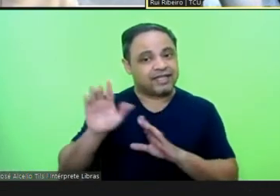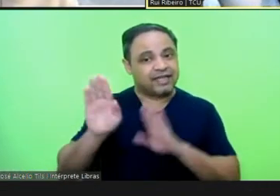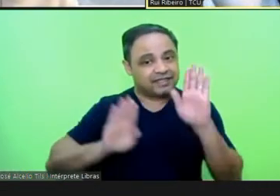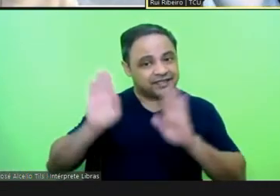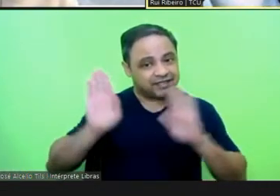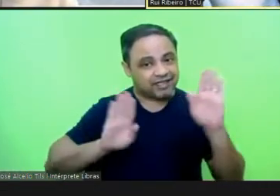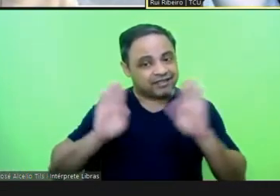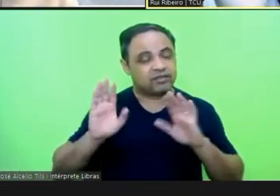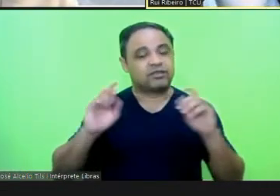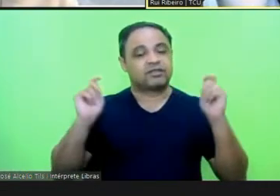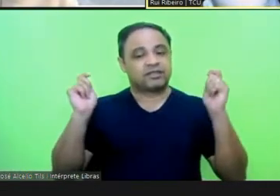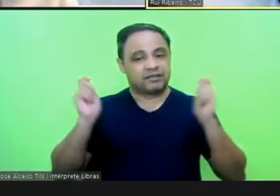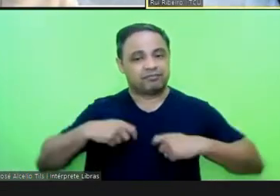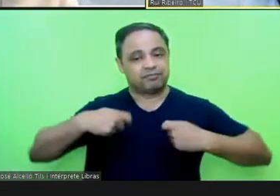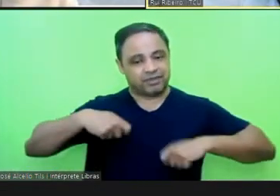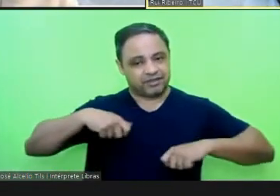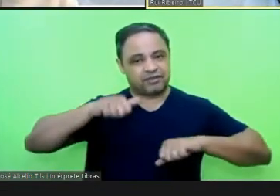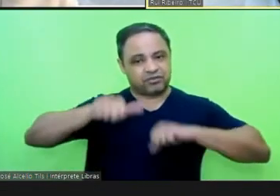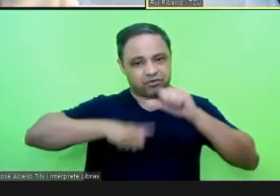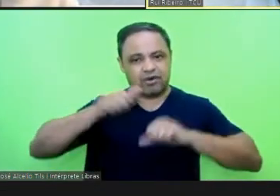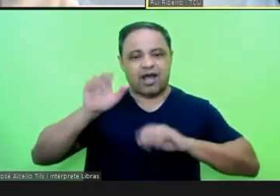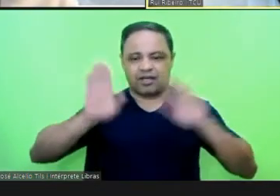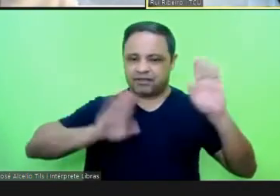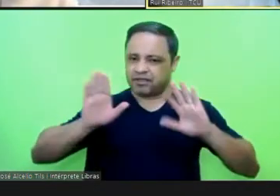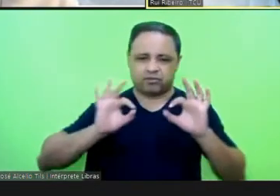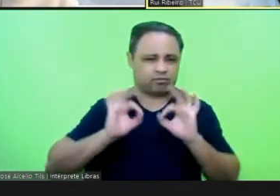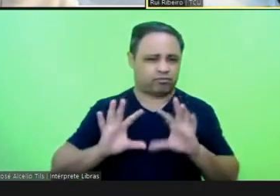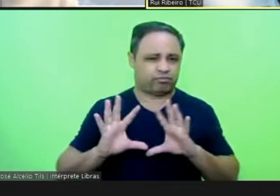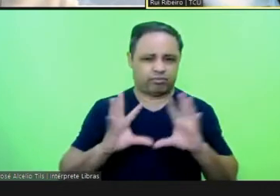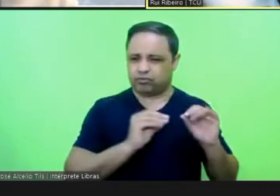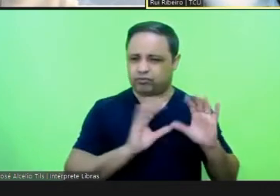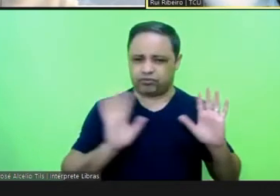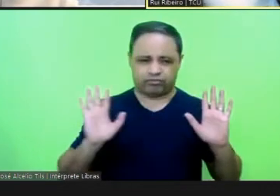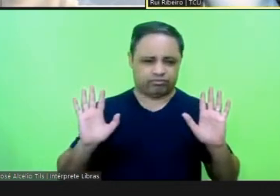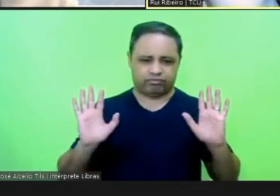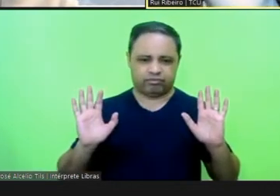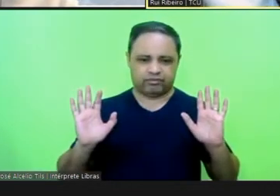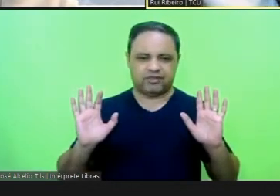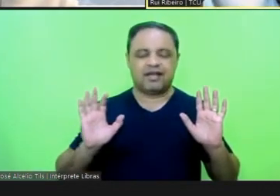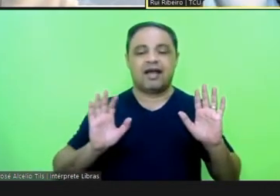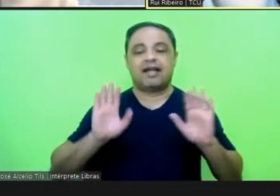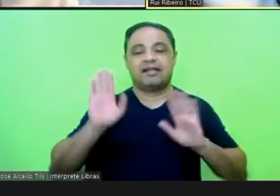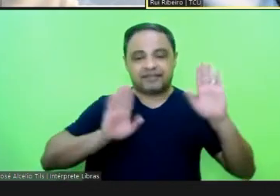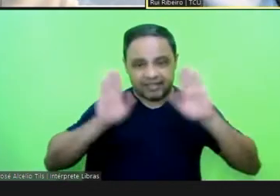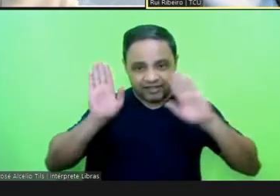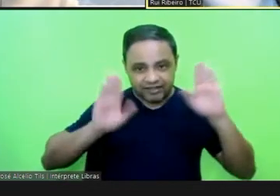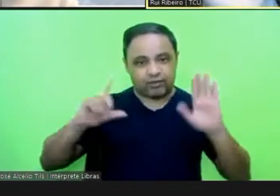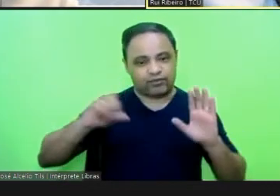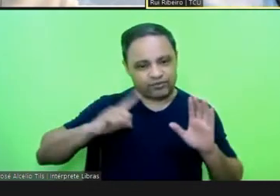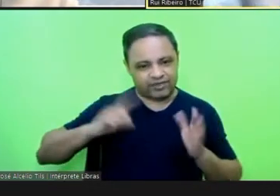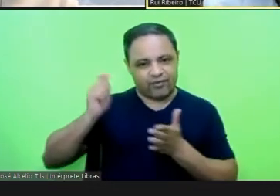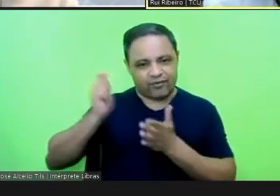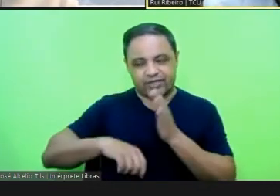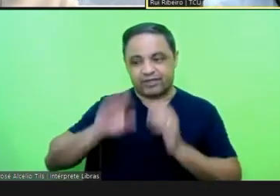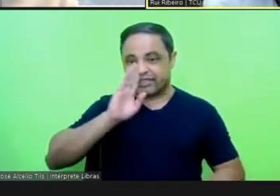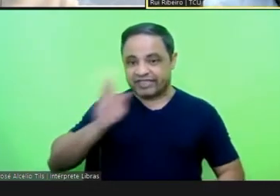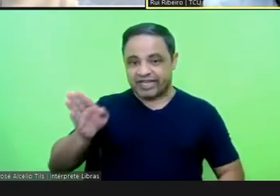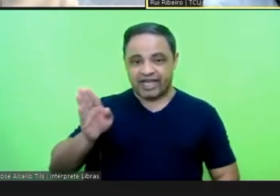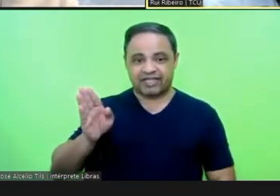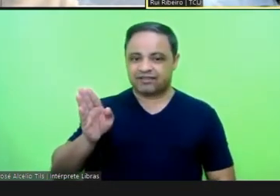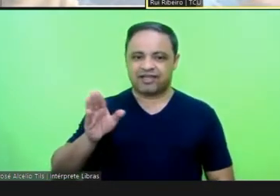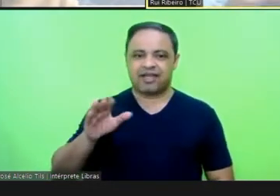e vai ter que virar uma licitação para aquilo. A licitação de contratação direta é encomenda